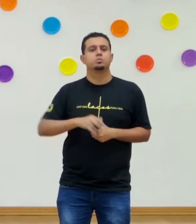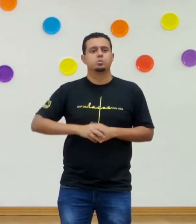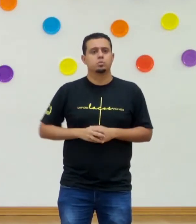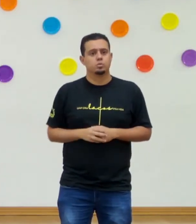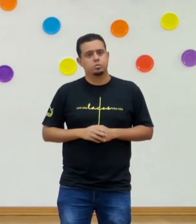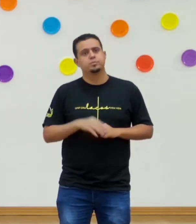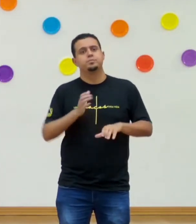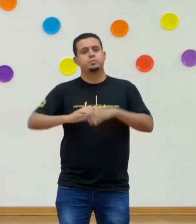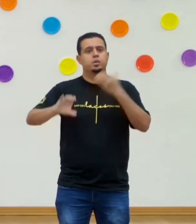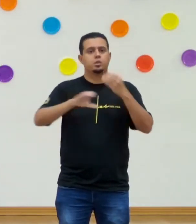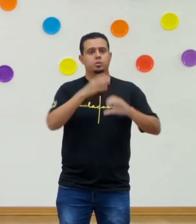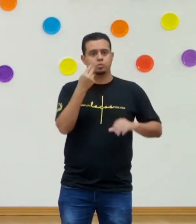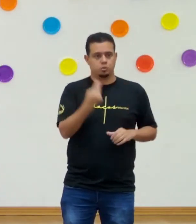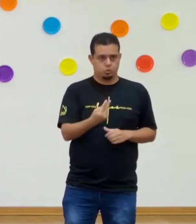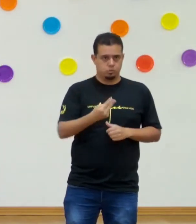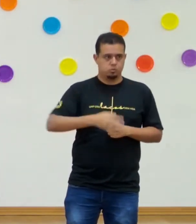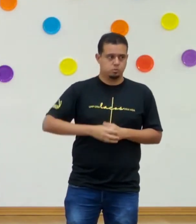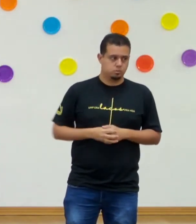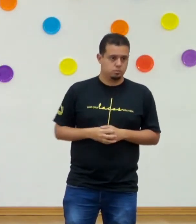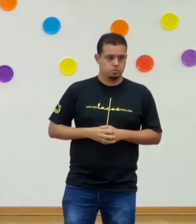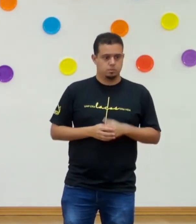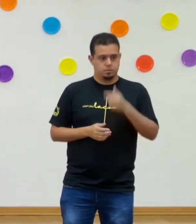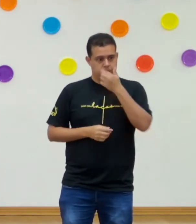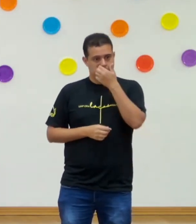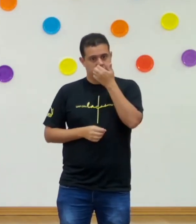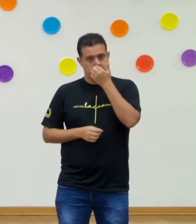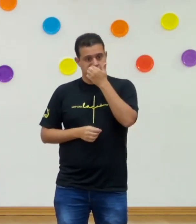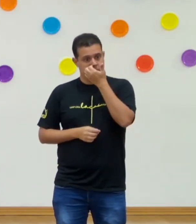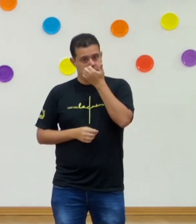entoar 2 cânticos.